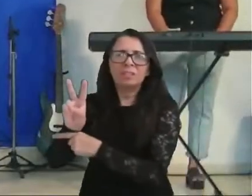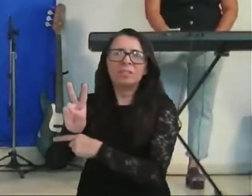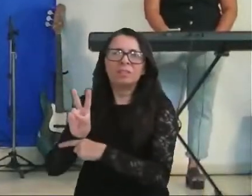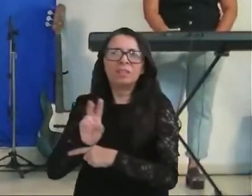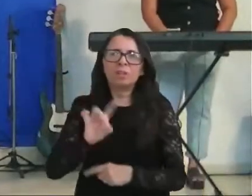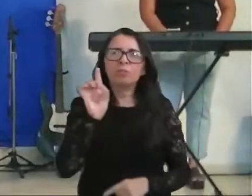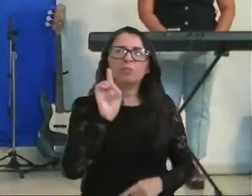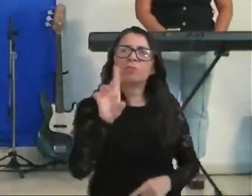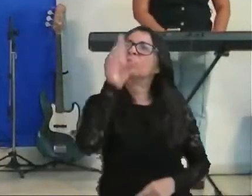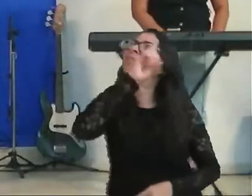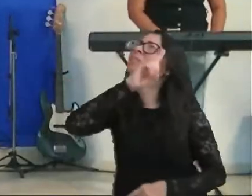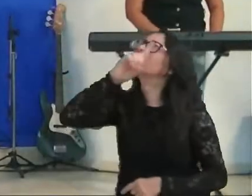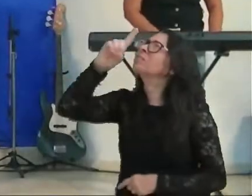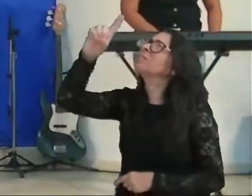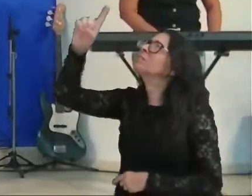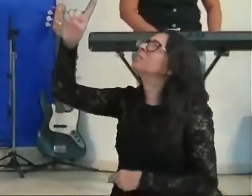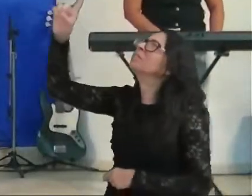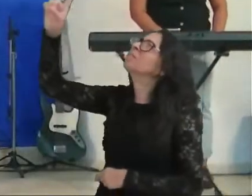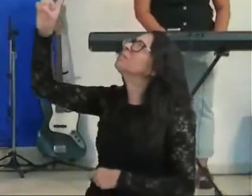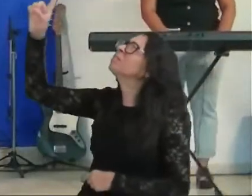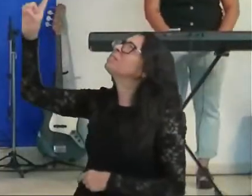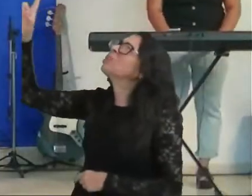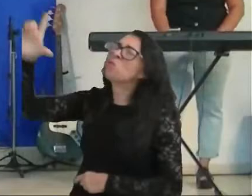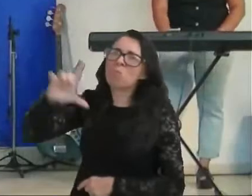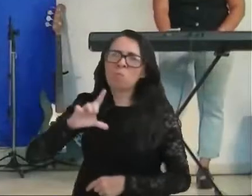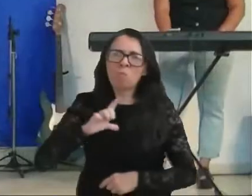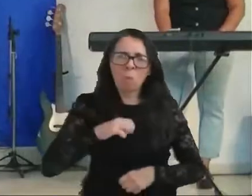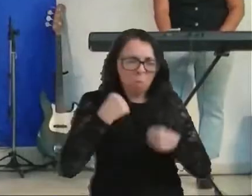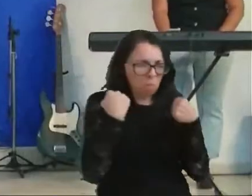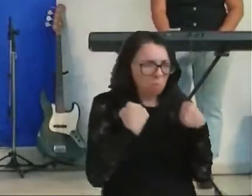em ti, eu confio